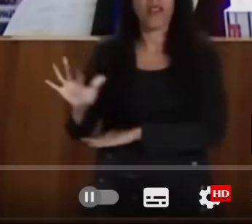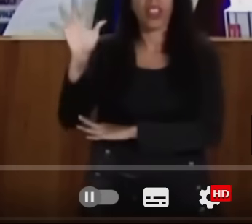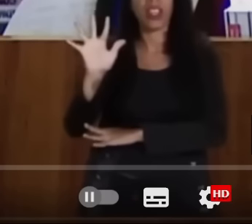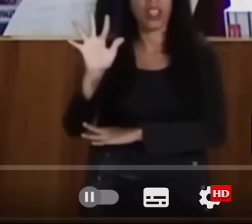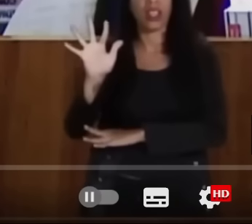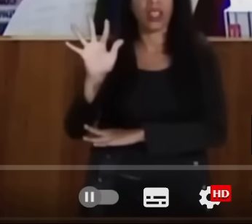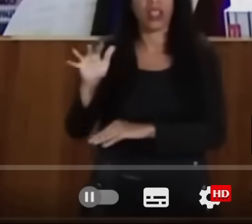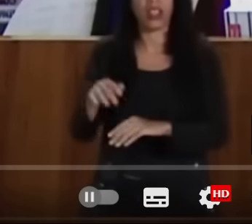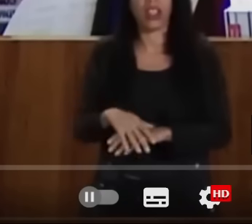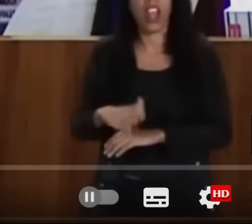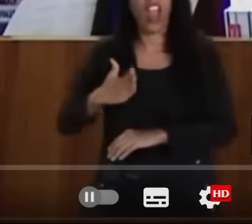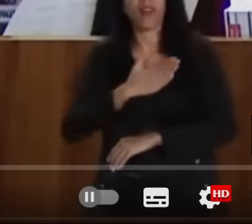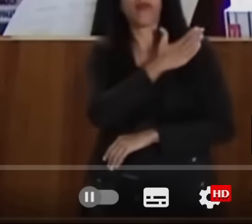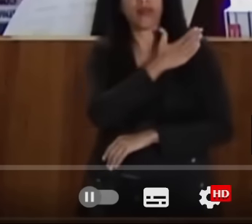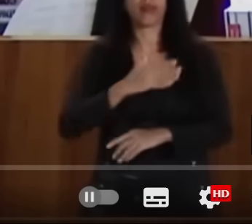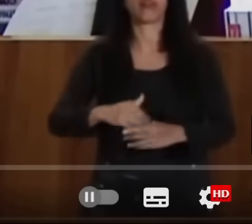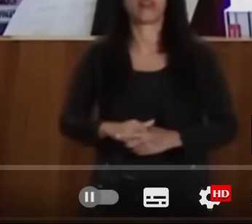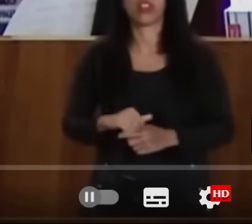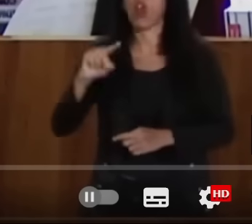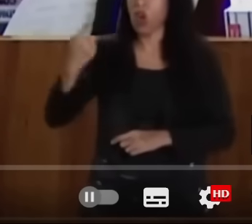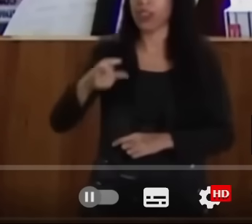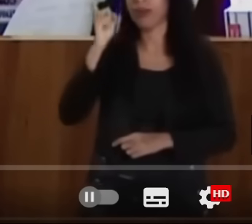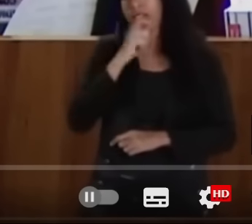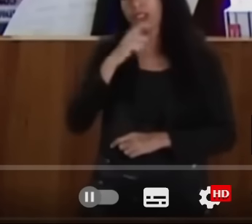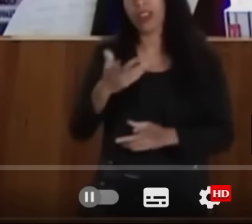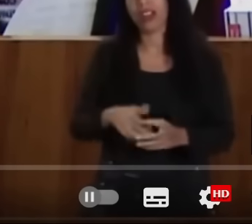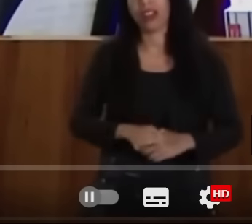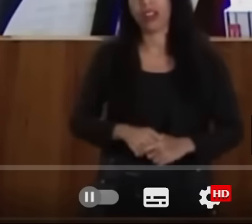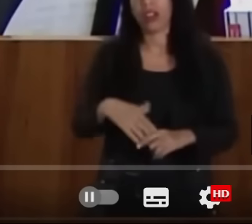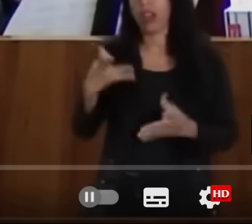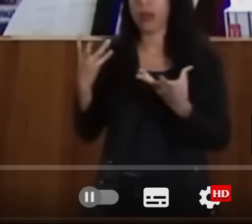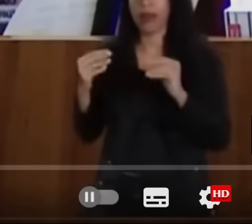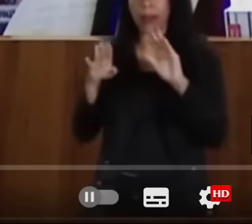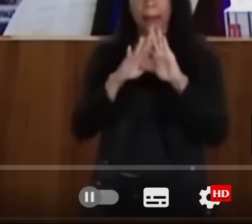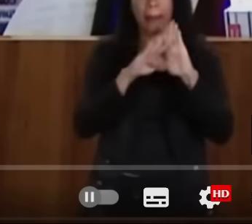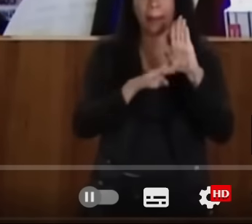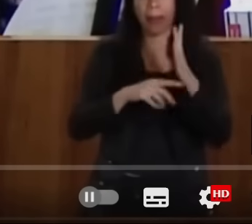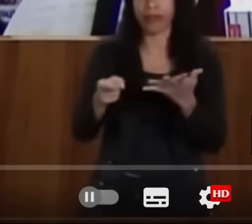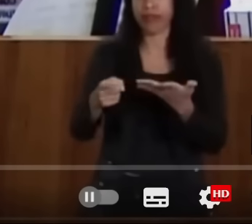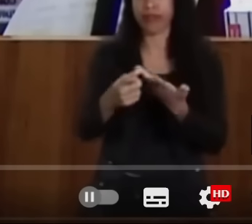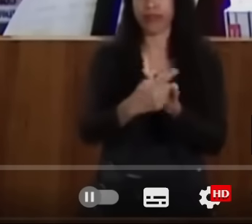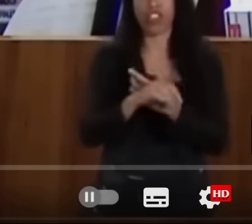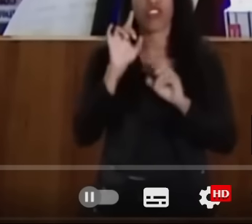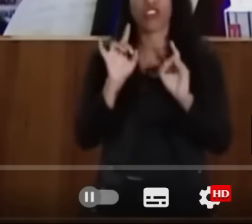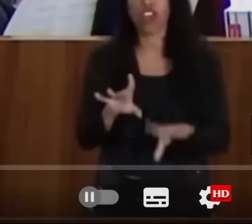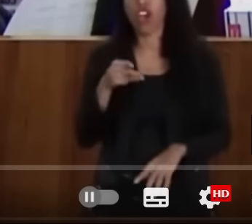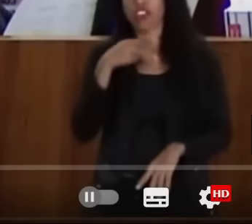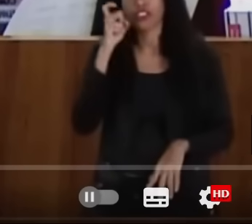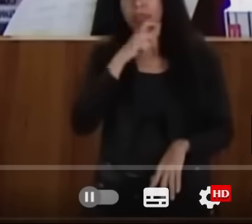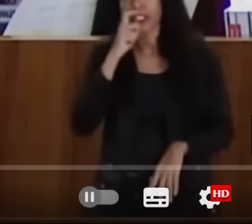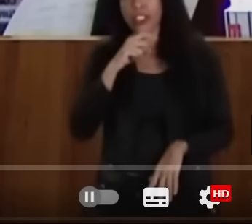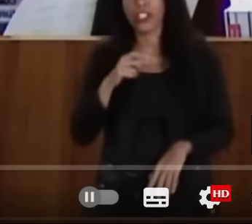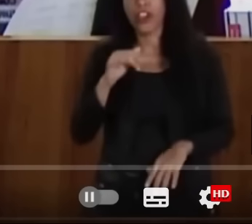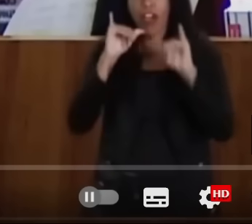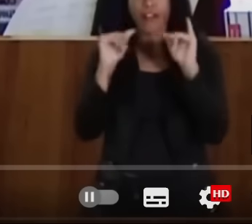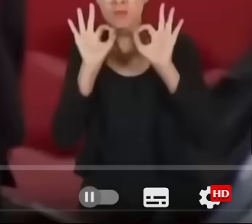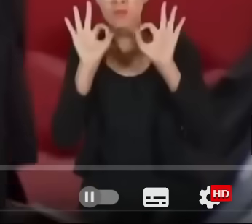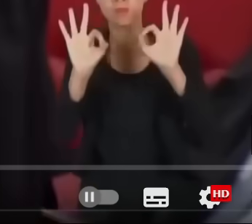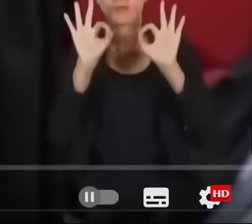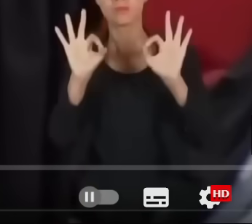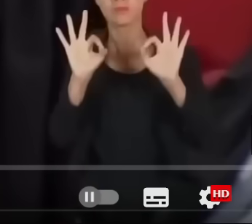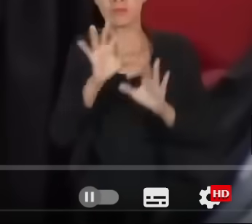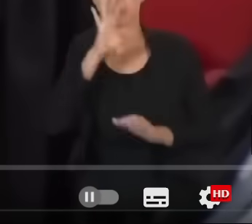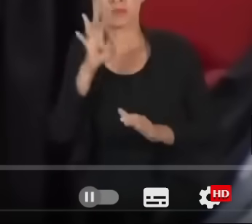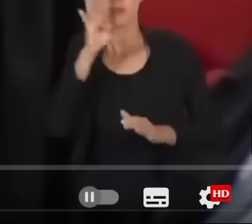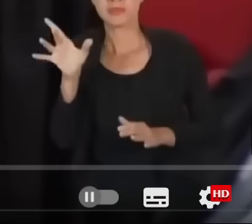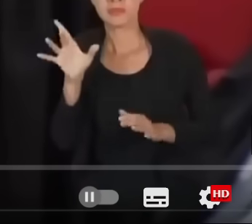Federal, Forças Armadas. Outra mentira, um encadeamento de mentiras, de notícias fraudulentas. Para